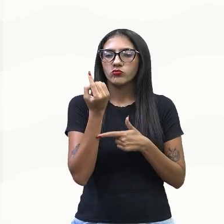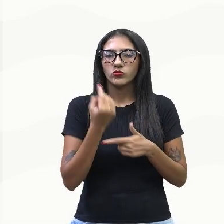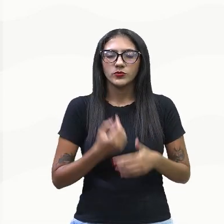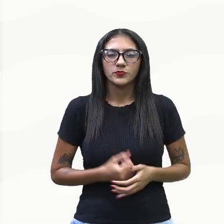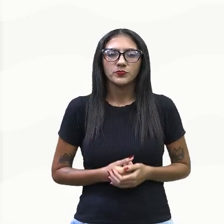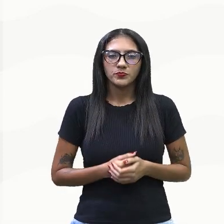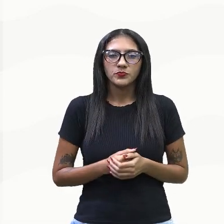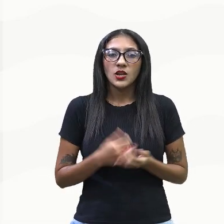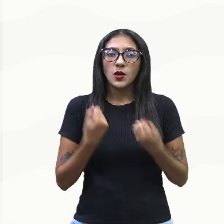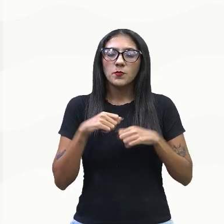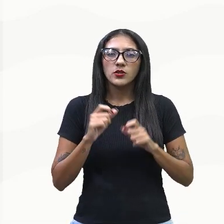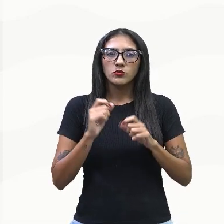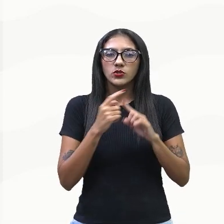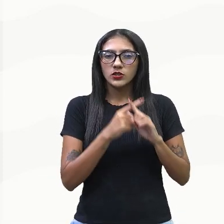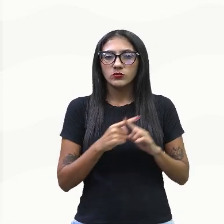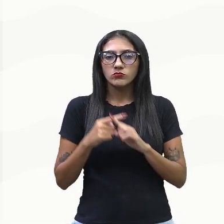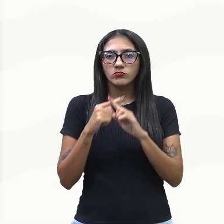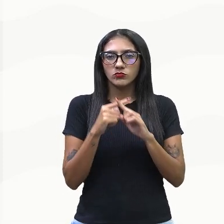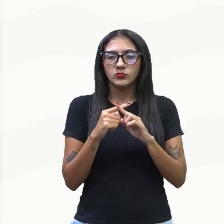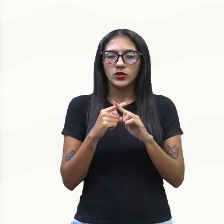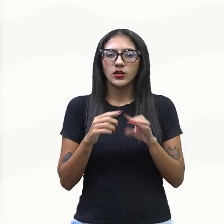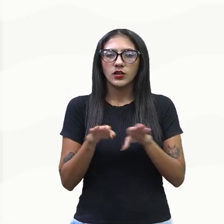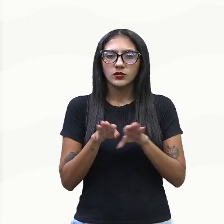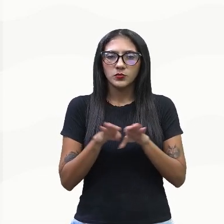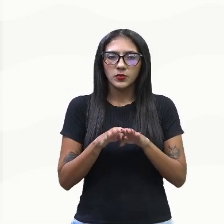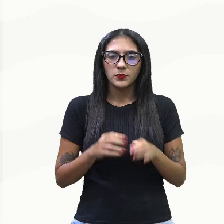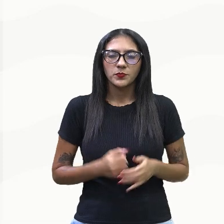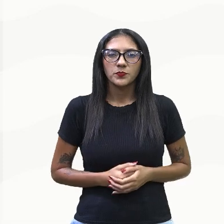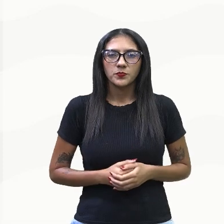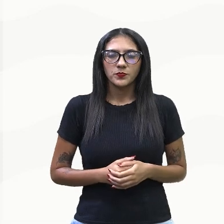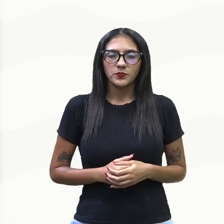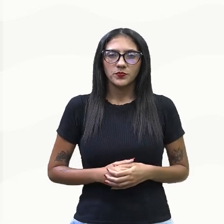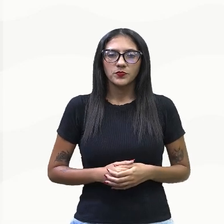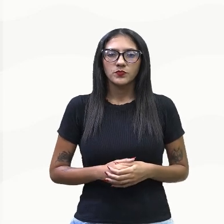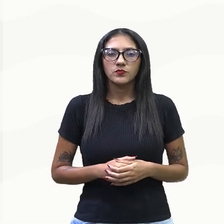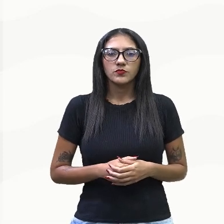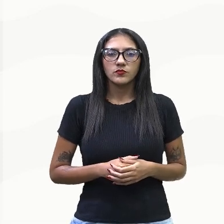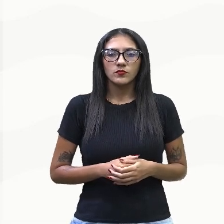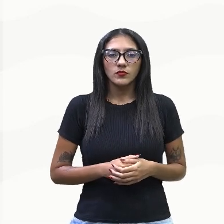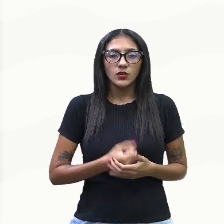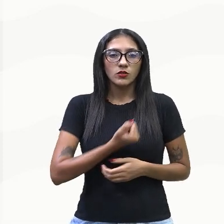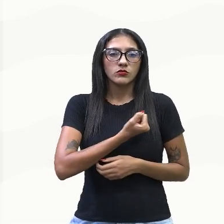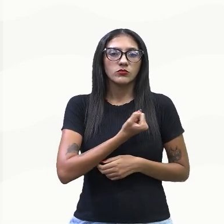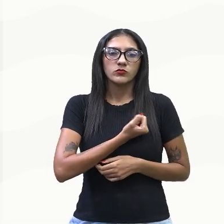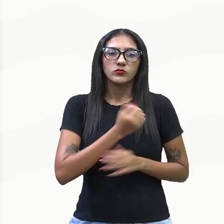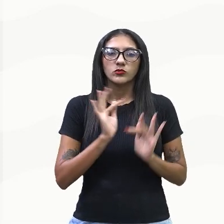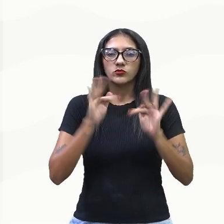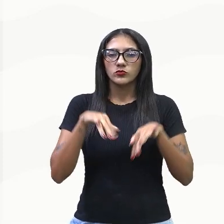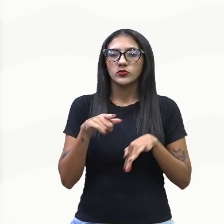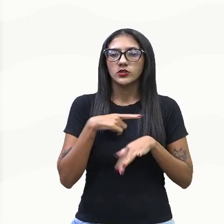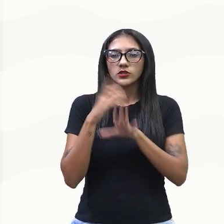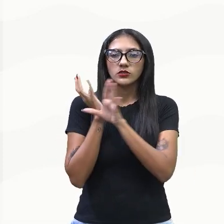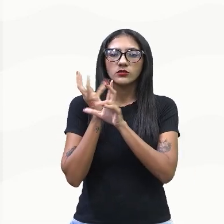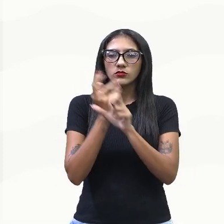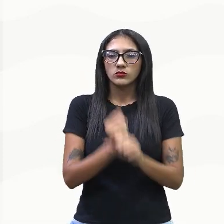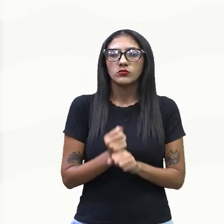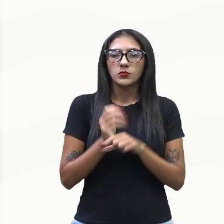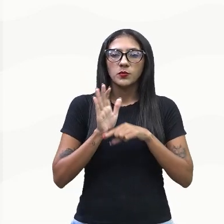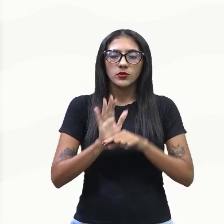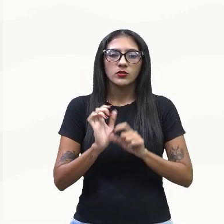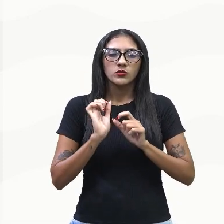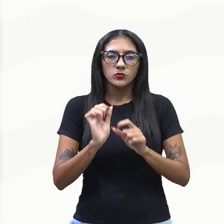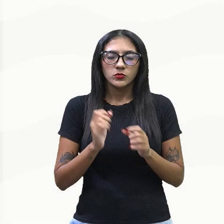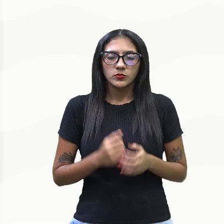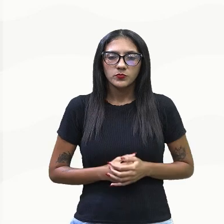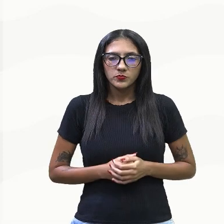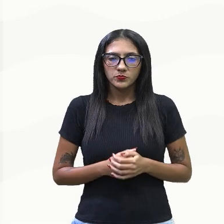que ser multiplicada por ela mesma, altura pela altura, ok? O número final desse cálculo representa o